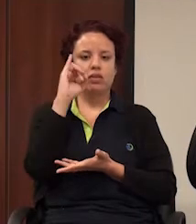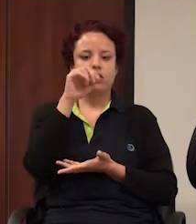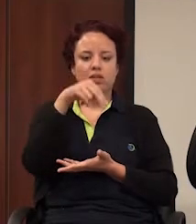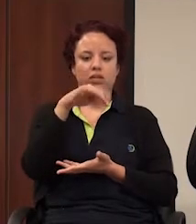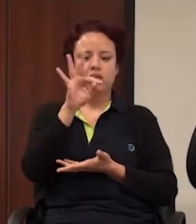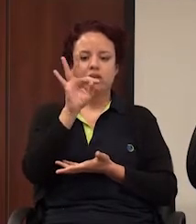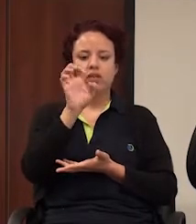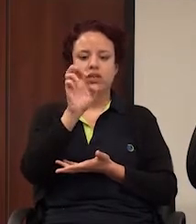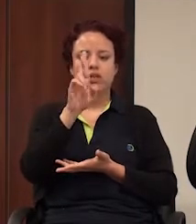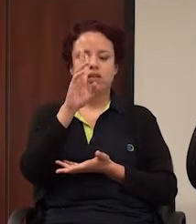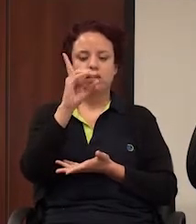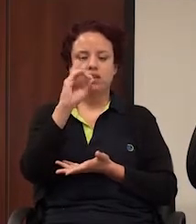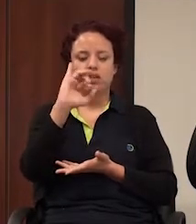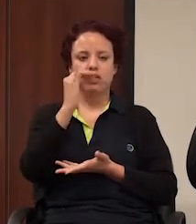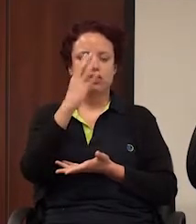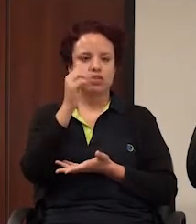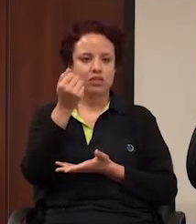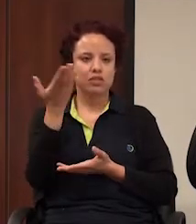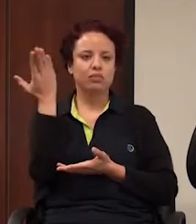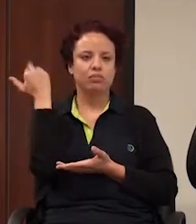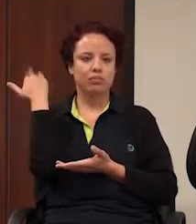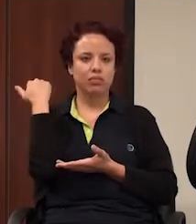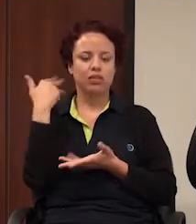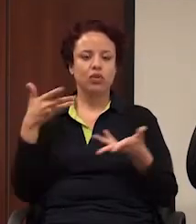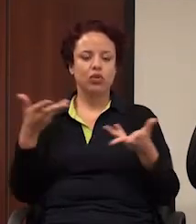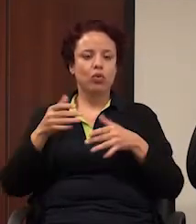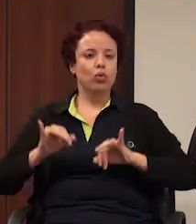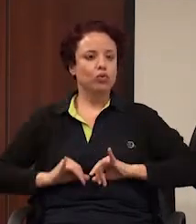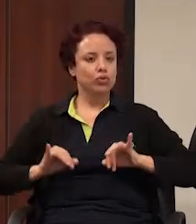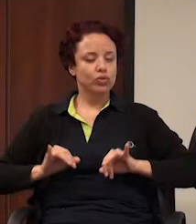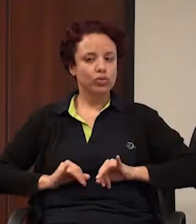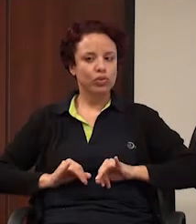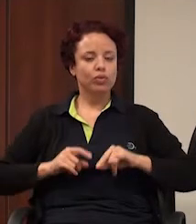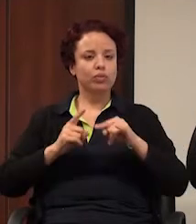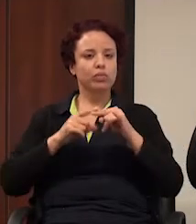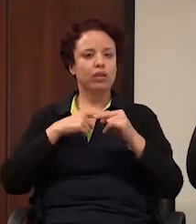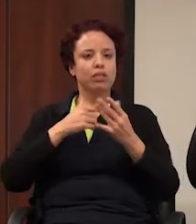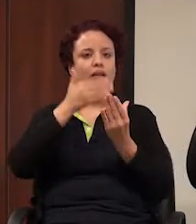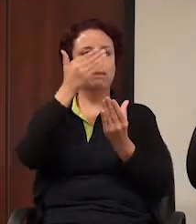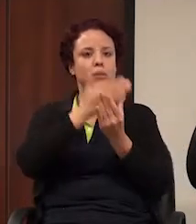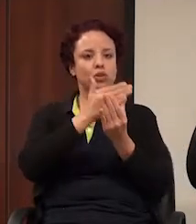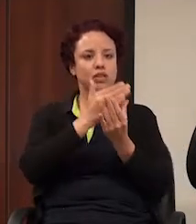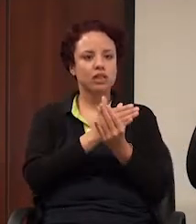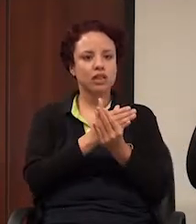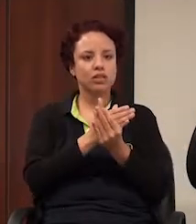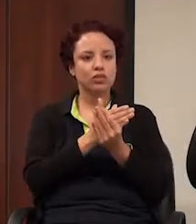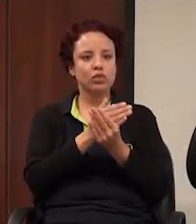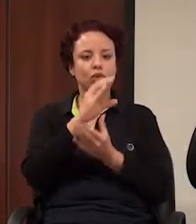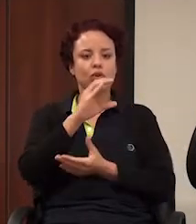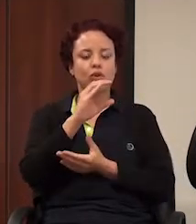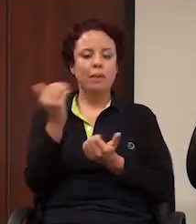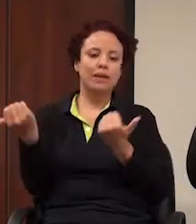nesta época, hoje sofrem com, né, prováveis processos de substituição de